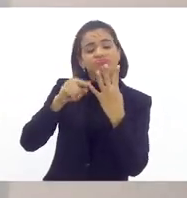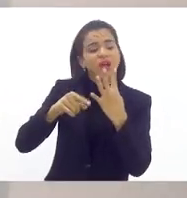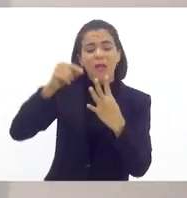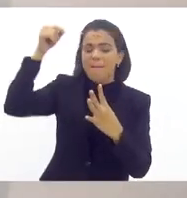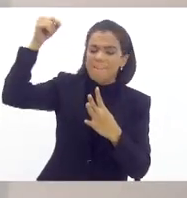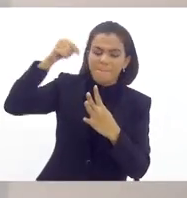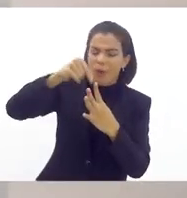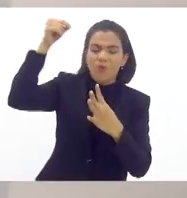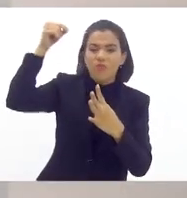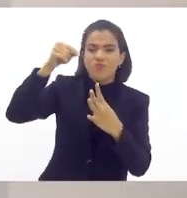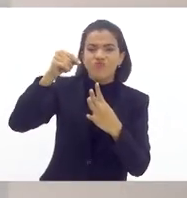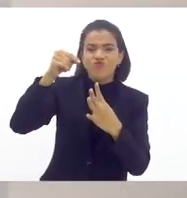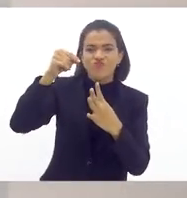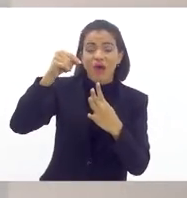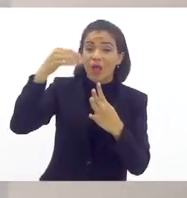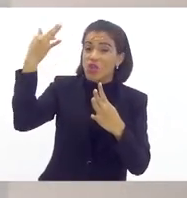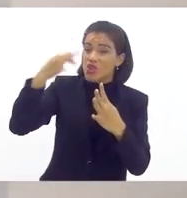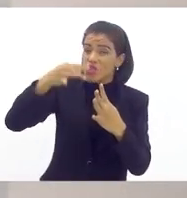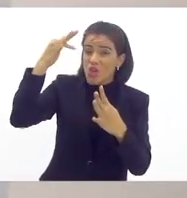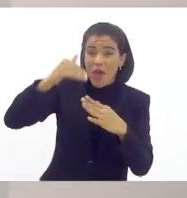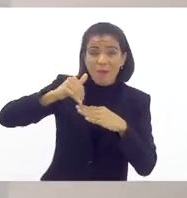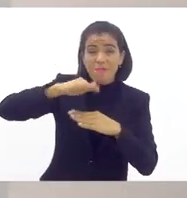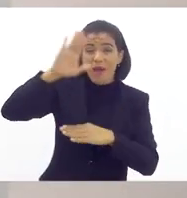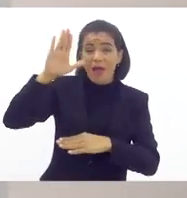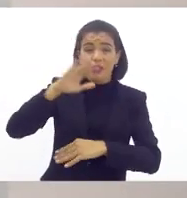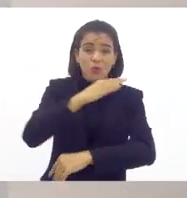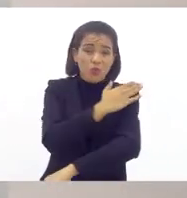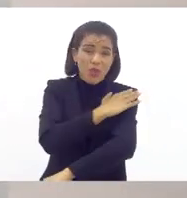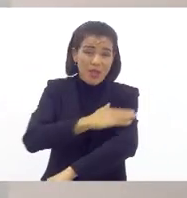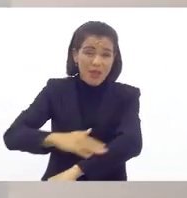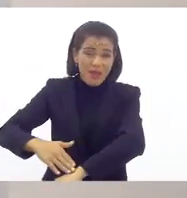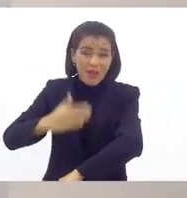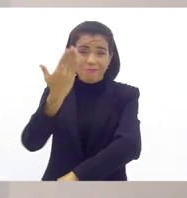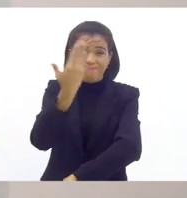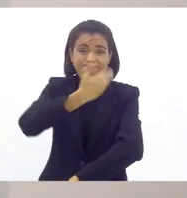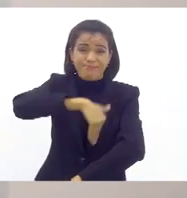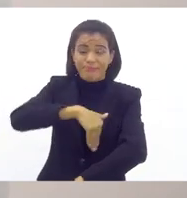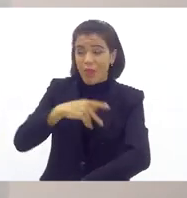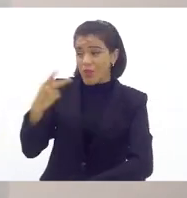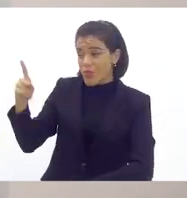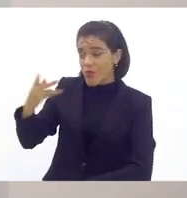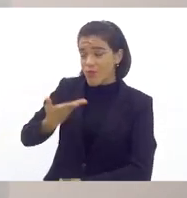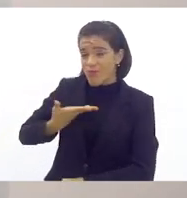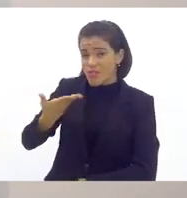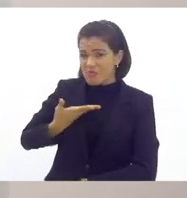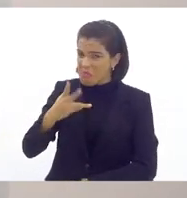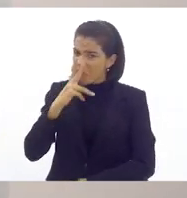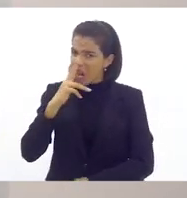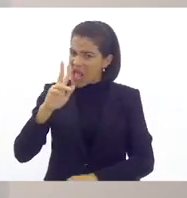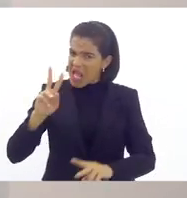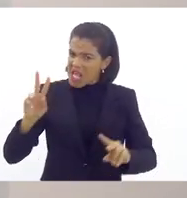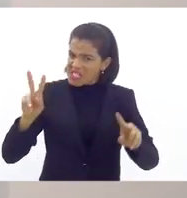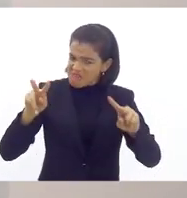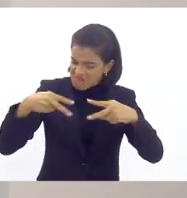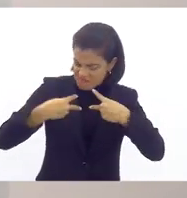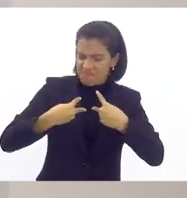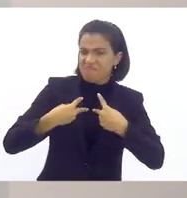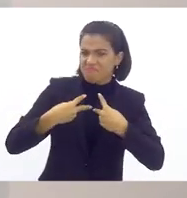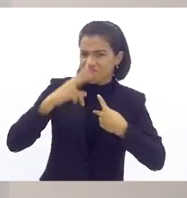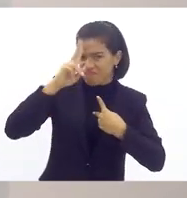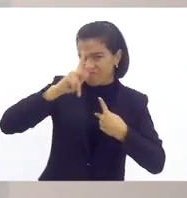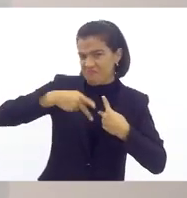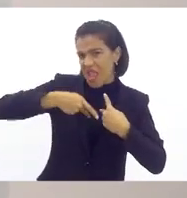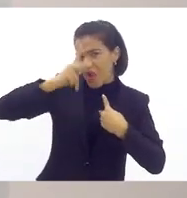um alfinete, dói mais do que o braço decepado do vizinho. Parece egoísmo, mas é verdade.